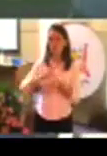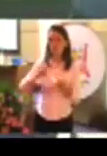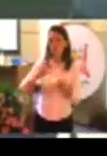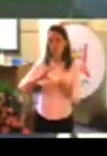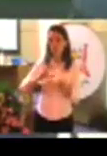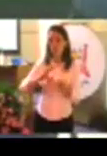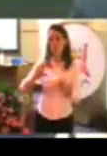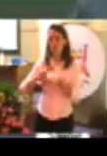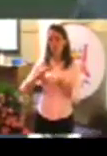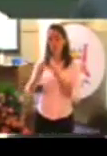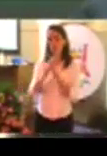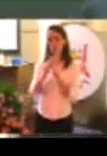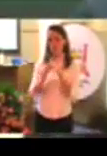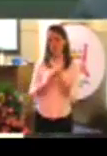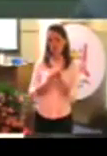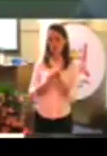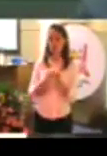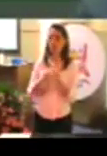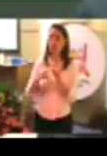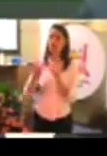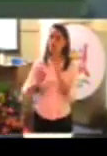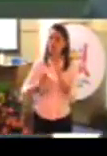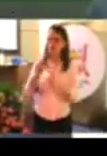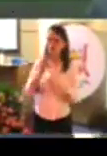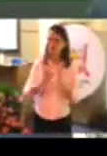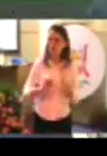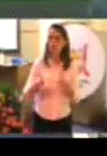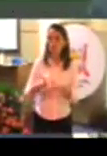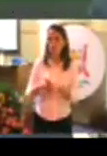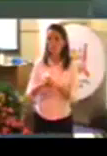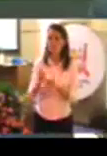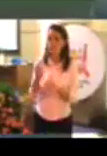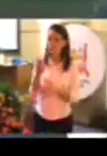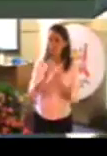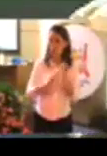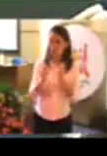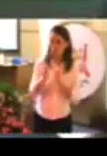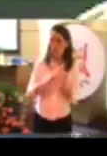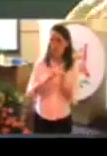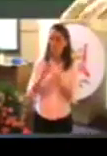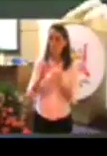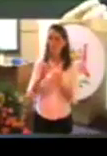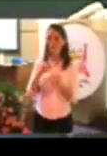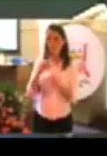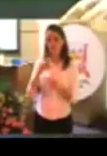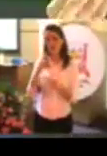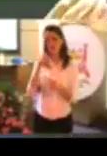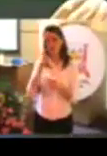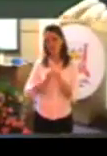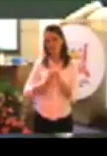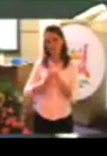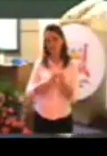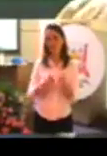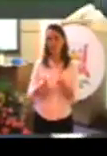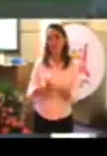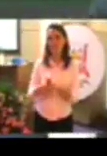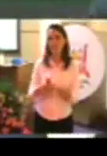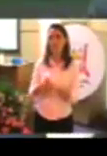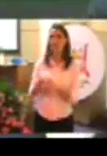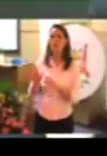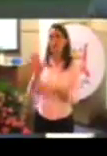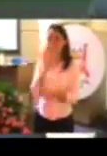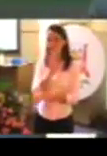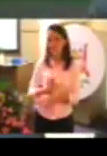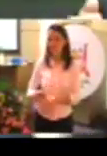de processo legislativo, de técnica legislativa, de orçamento, para ministrar para os nossos colegas nas